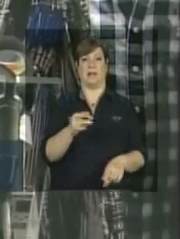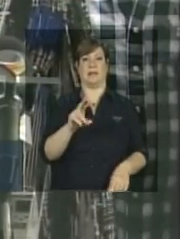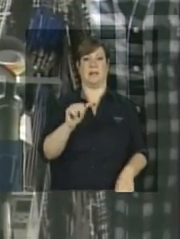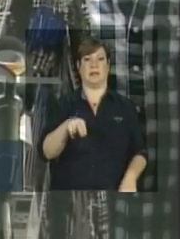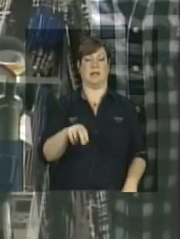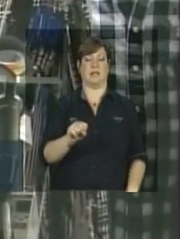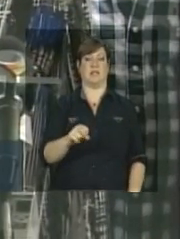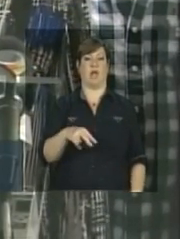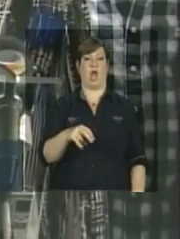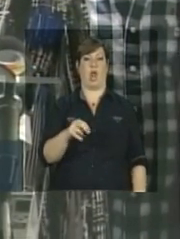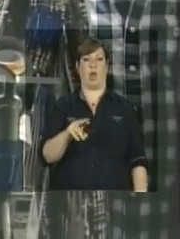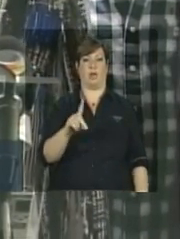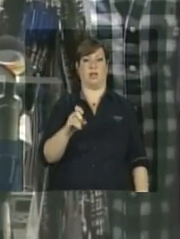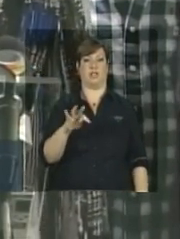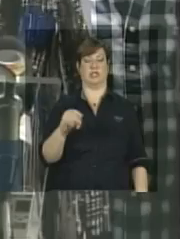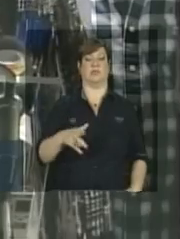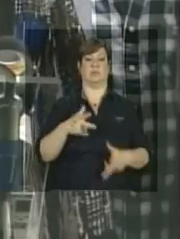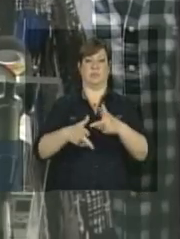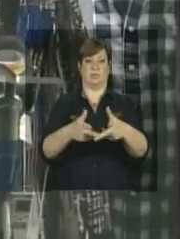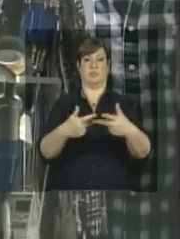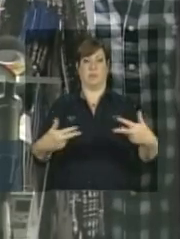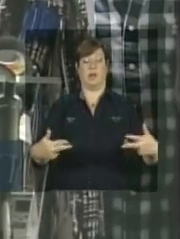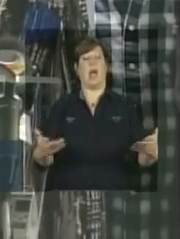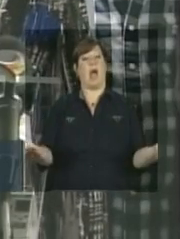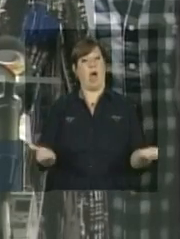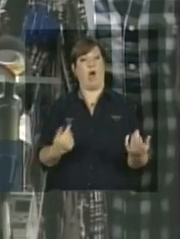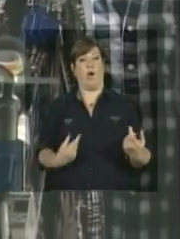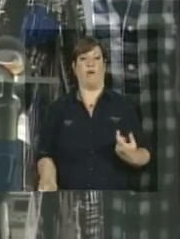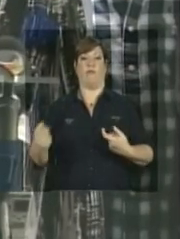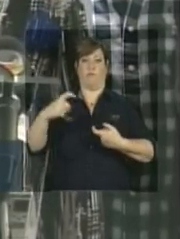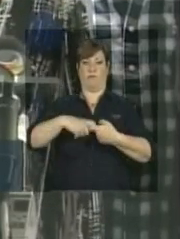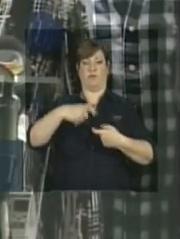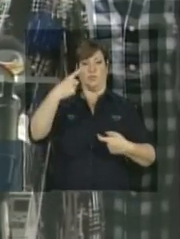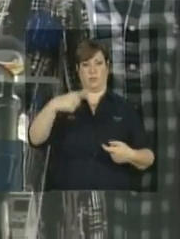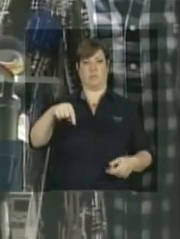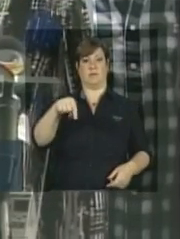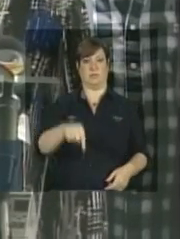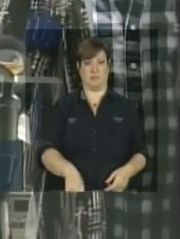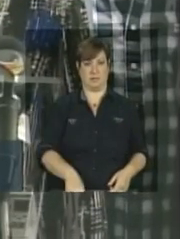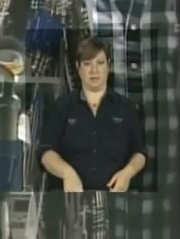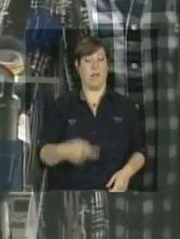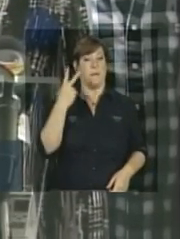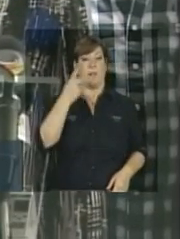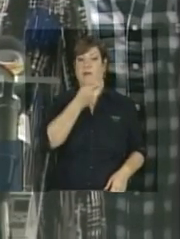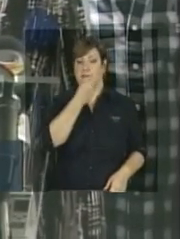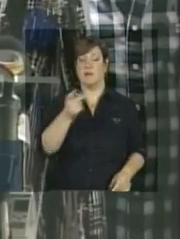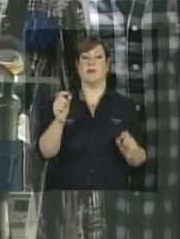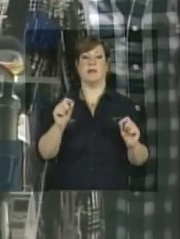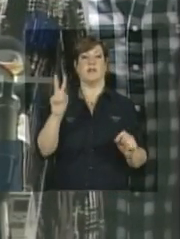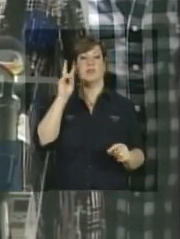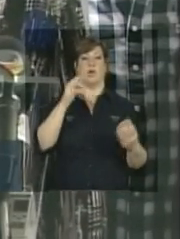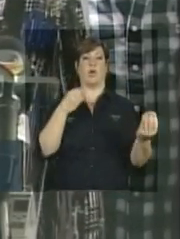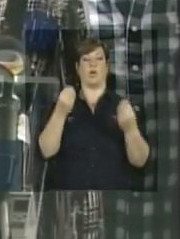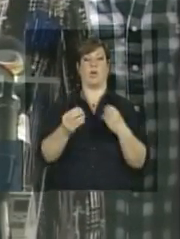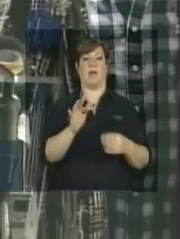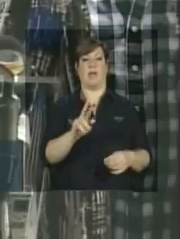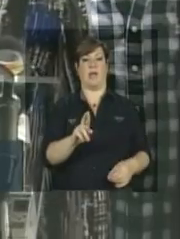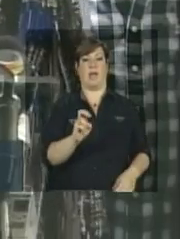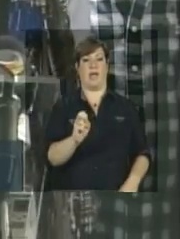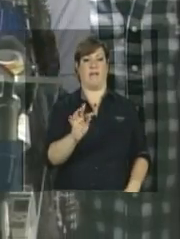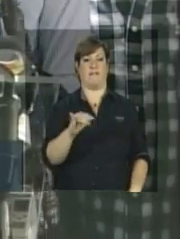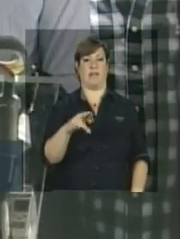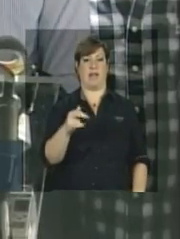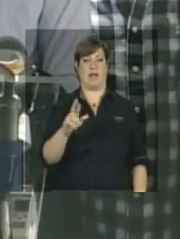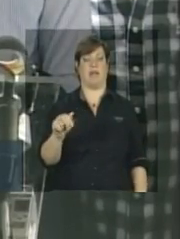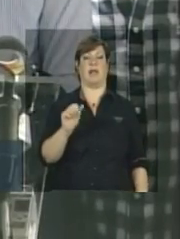transnordestina. Agora, eu voltarei outra vez aqui na região para olhar a questão da refinaria Abreu e Lima.